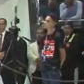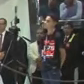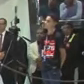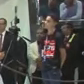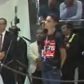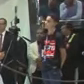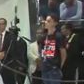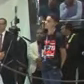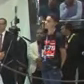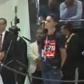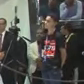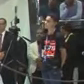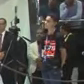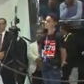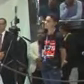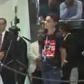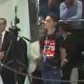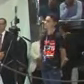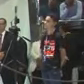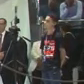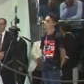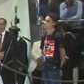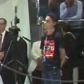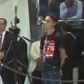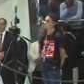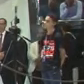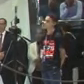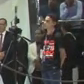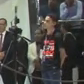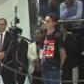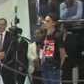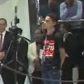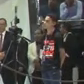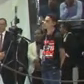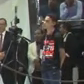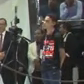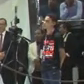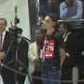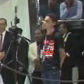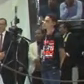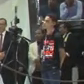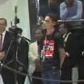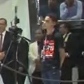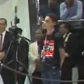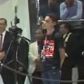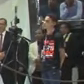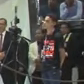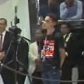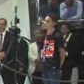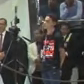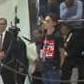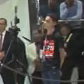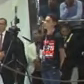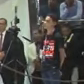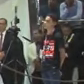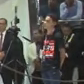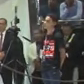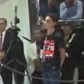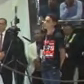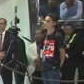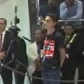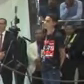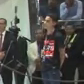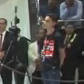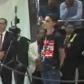abismo. Elas não têm noção que o meu adversário orquestrou para ceifá-la. E se elas